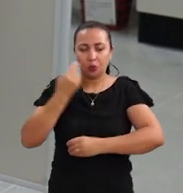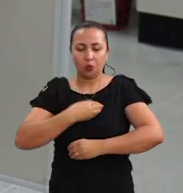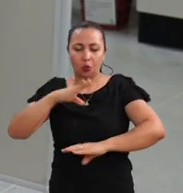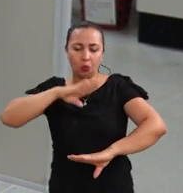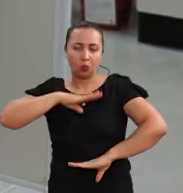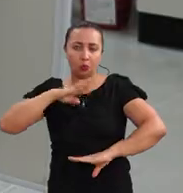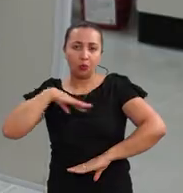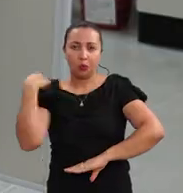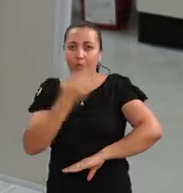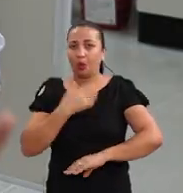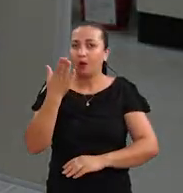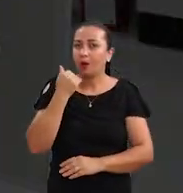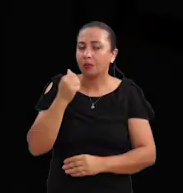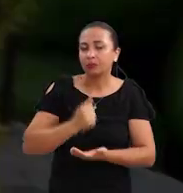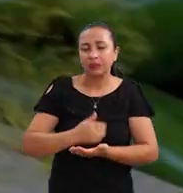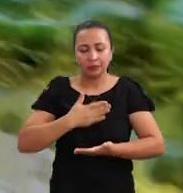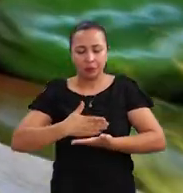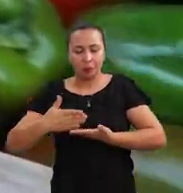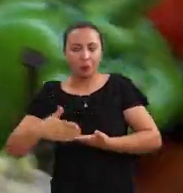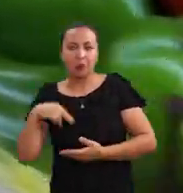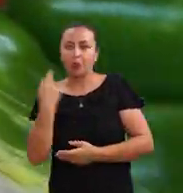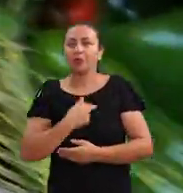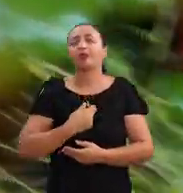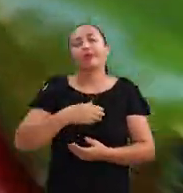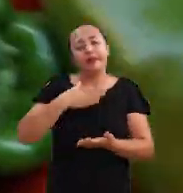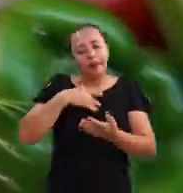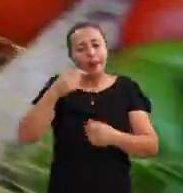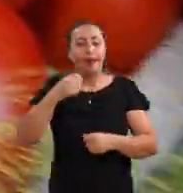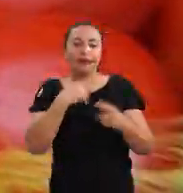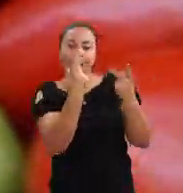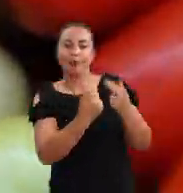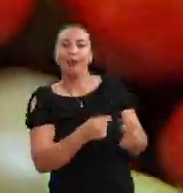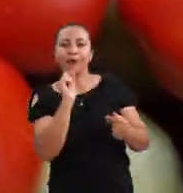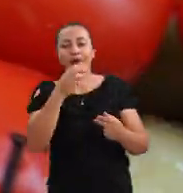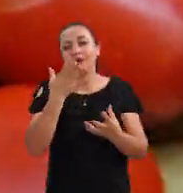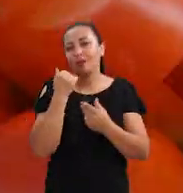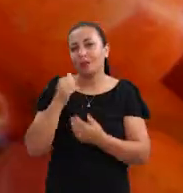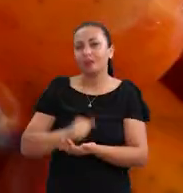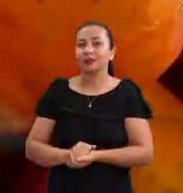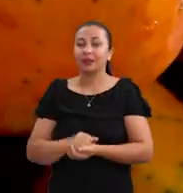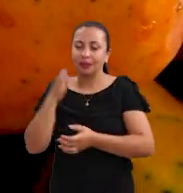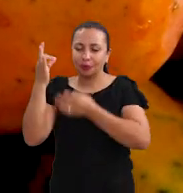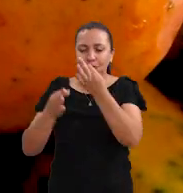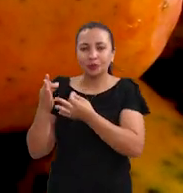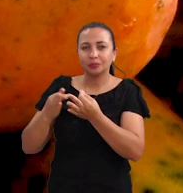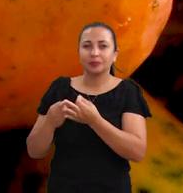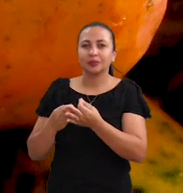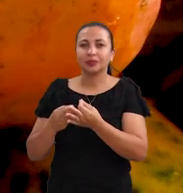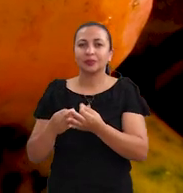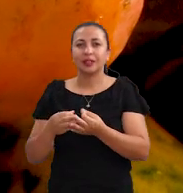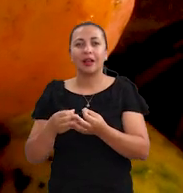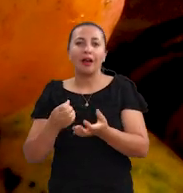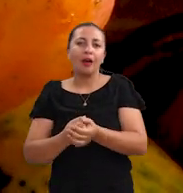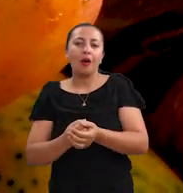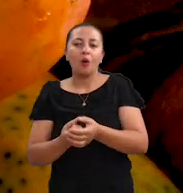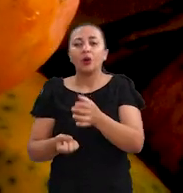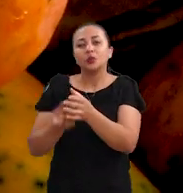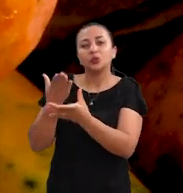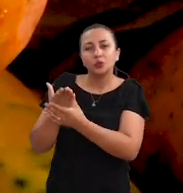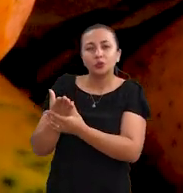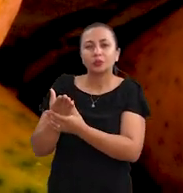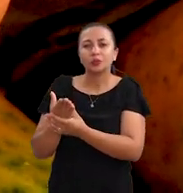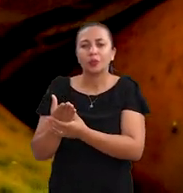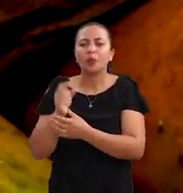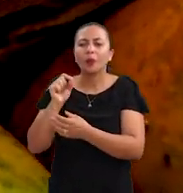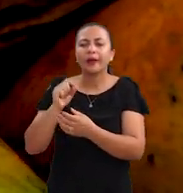seja, a gente se alimenta, né? Existe uma premissa que a gente é aquilo que a gente come, então é justamente o fruto, né?